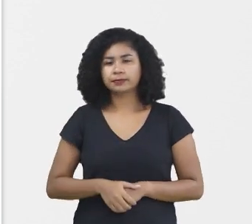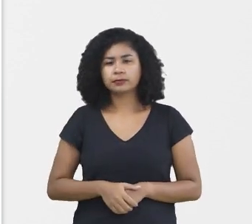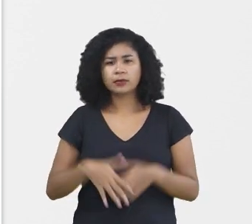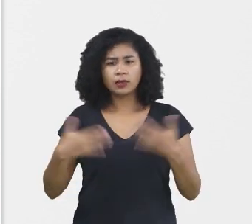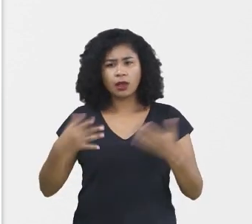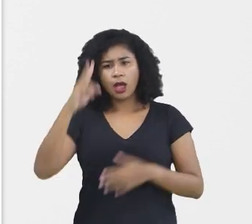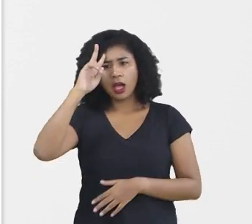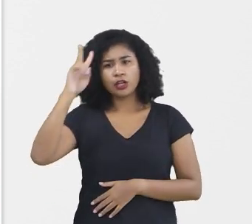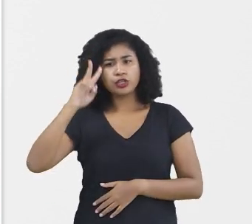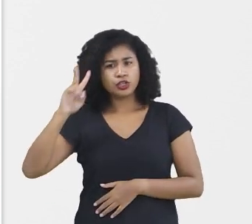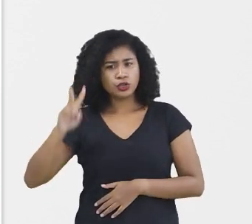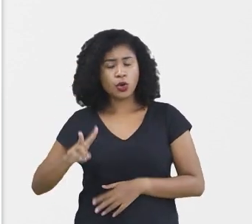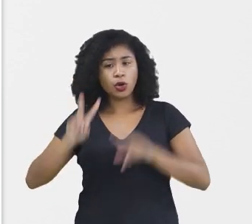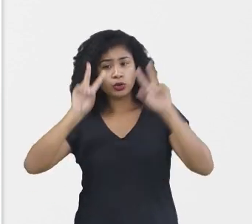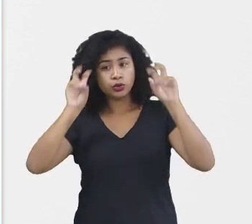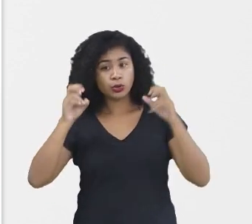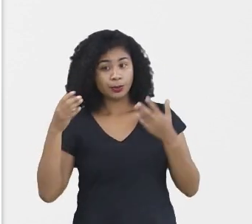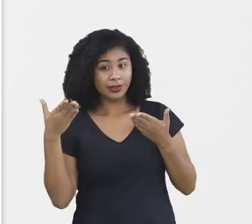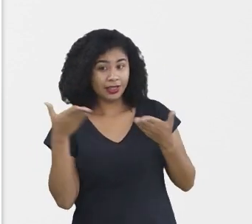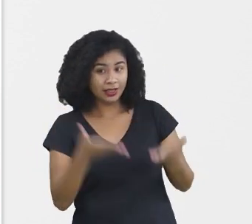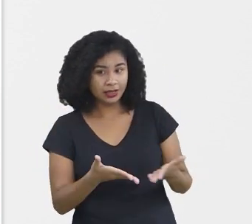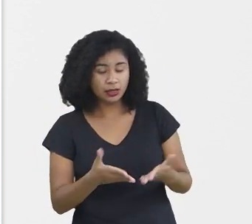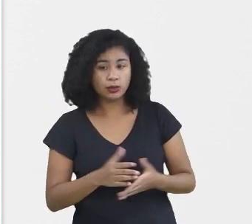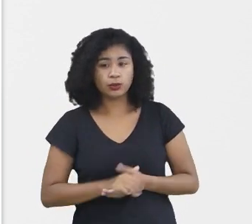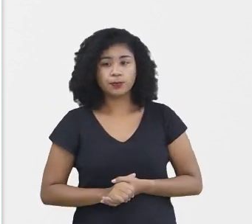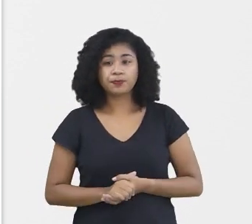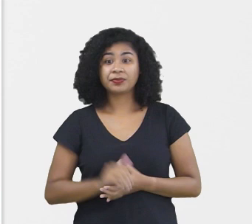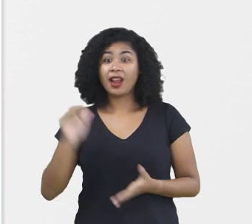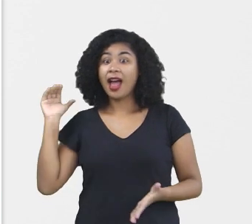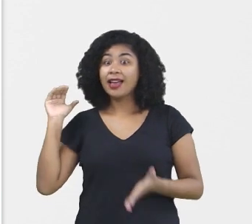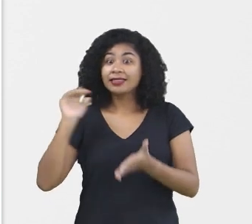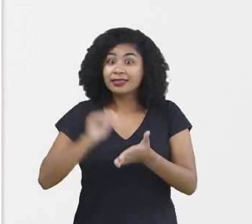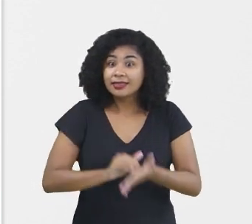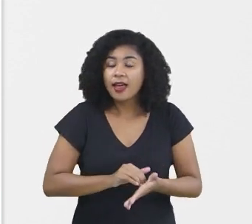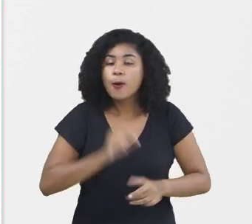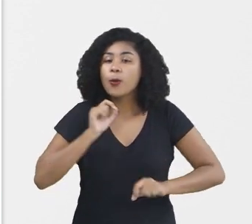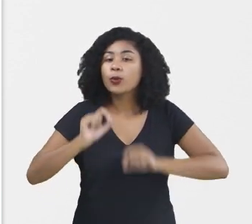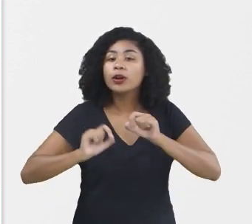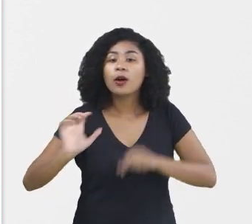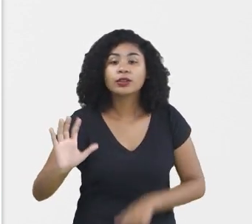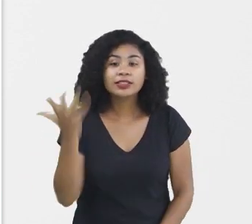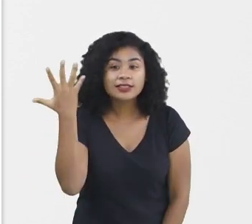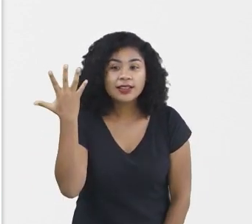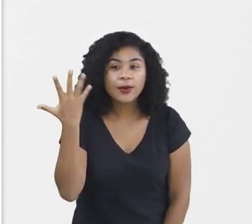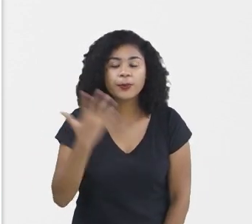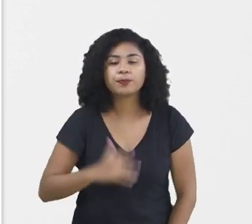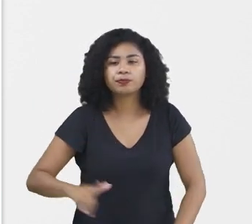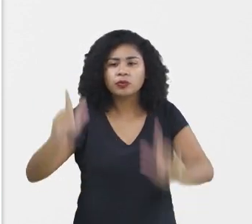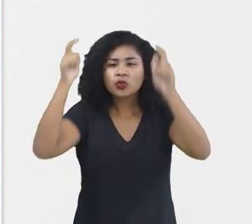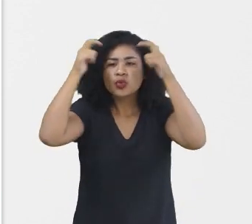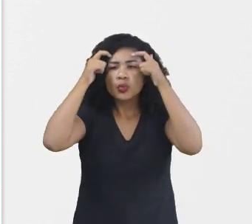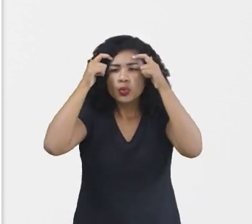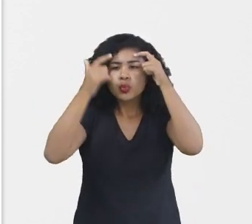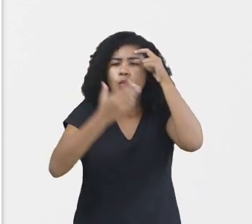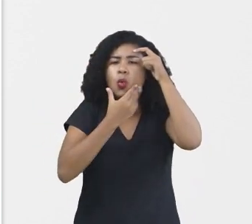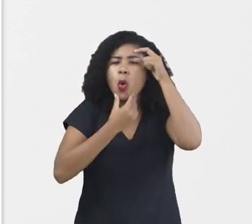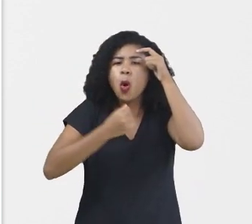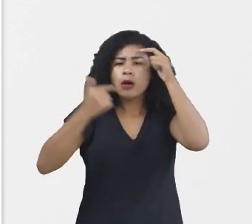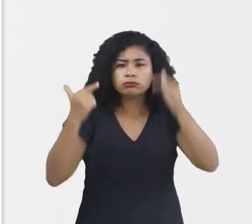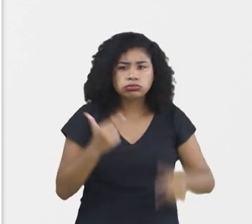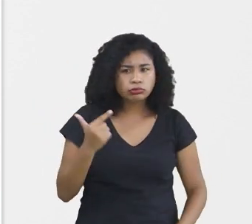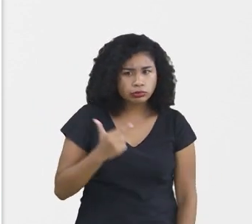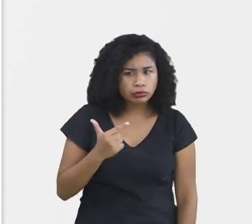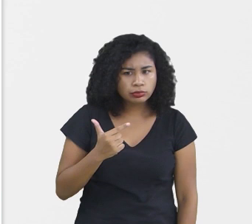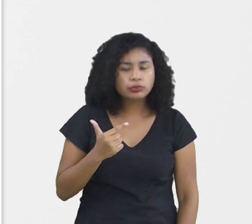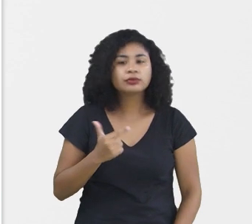até o príncipe ter tido a iniciativa, ou seja, o príncipe, né, foi corajoso e resolveu sair do castelo,